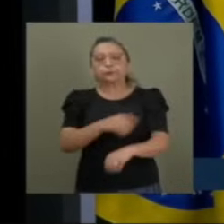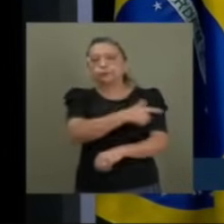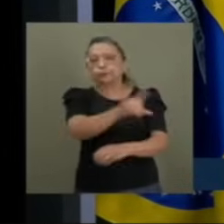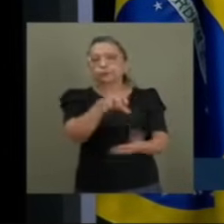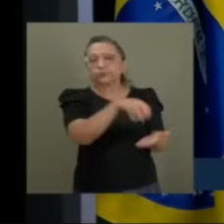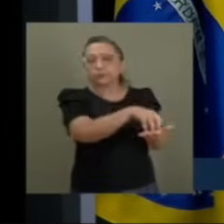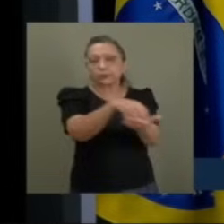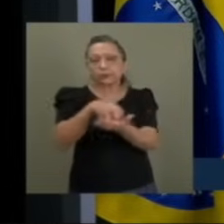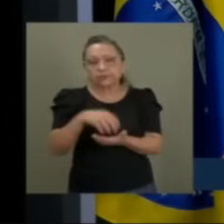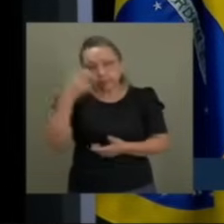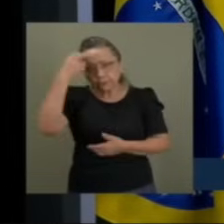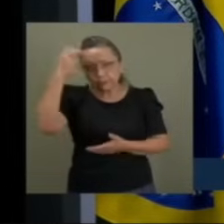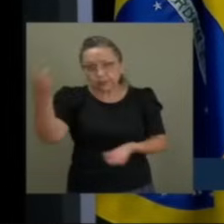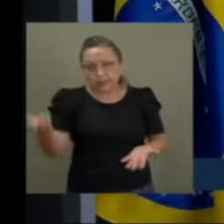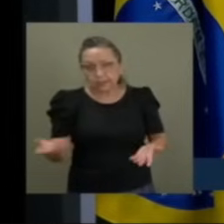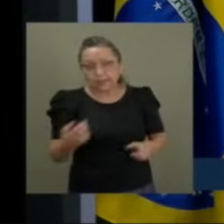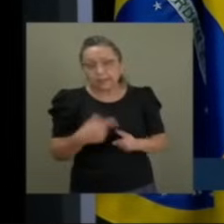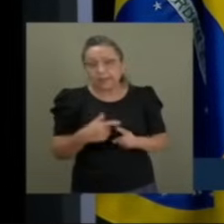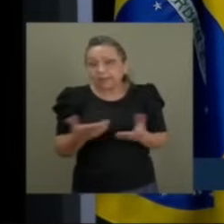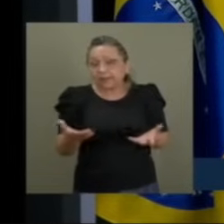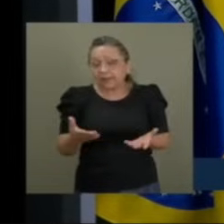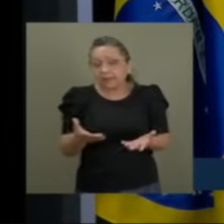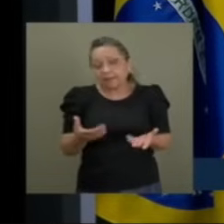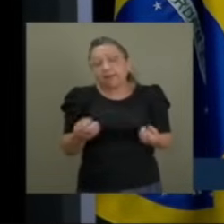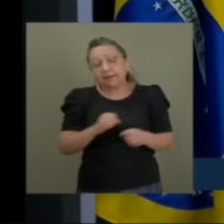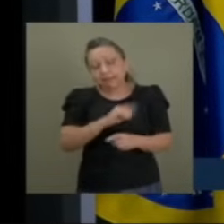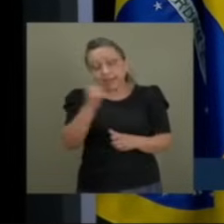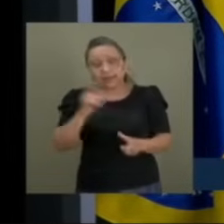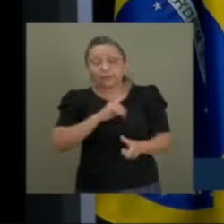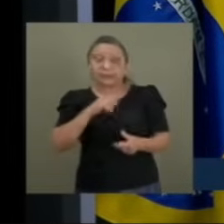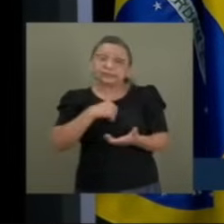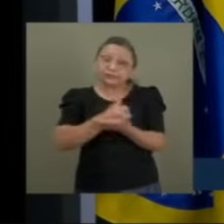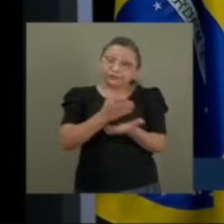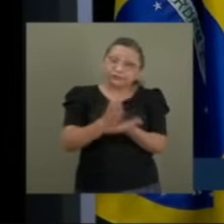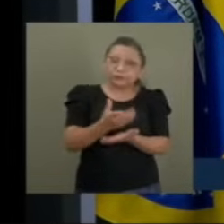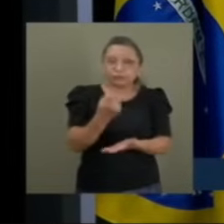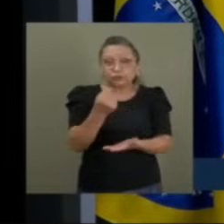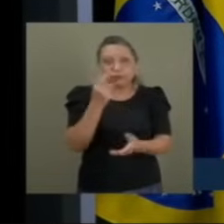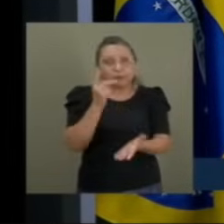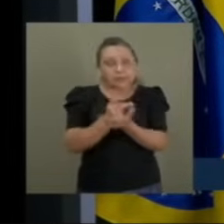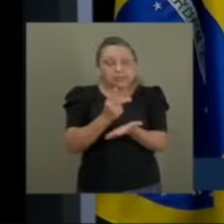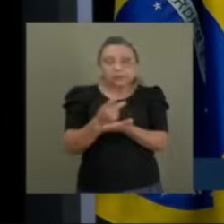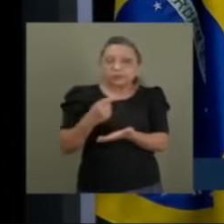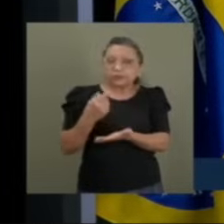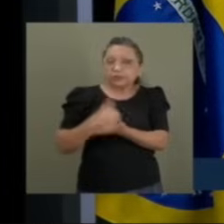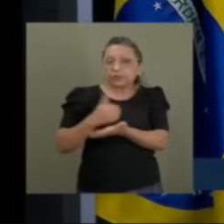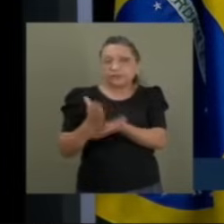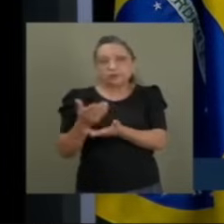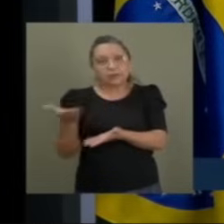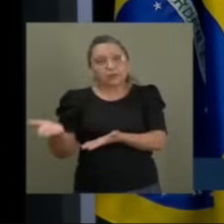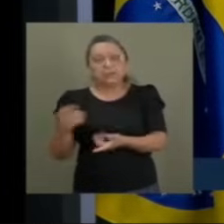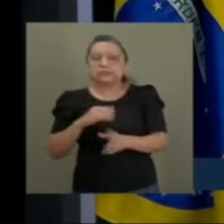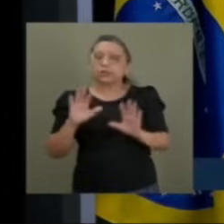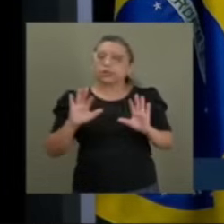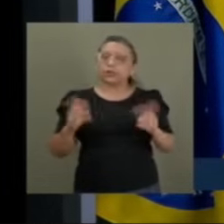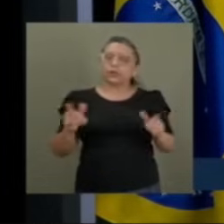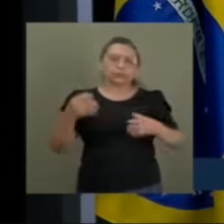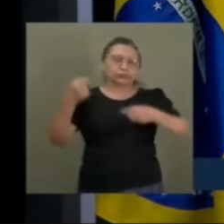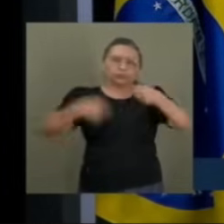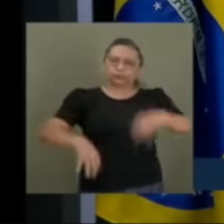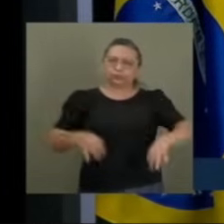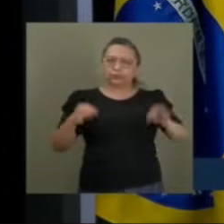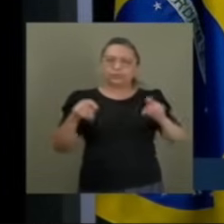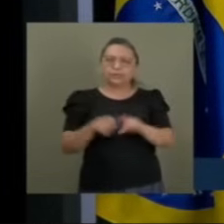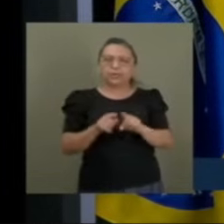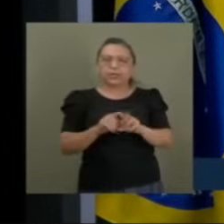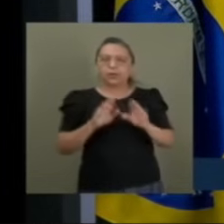setores culturais porque passariam evidentemente a dividir do mesmo orçamento isso não é defensável isso não é justo e